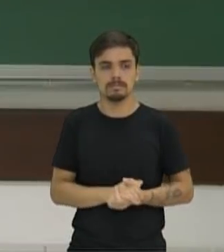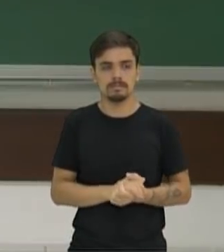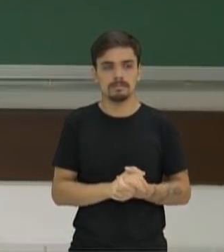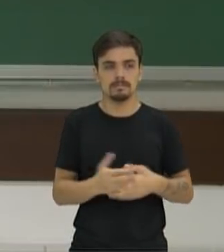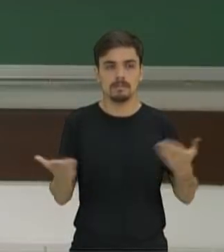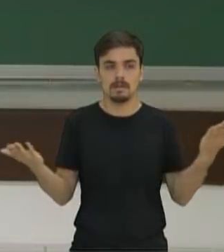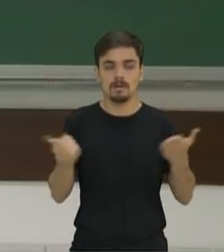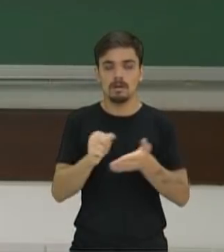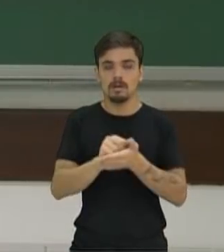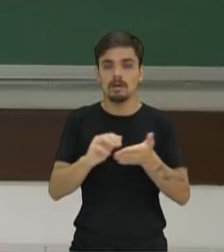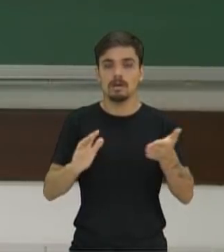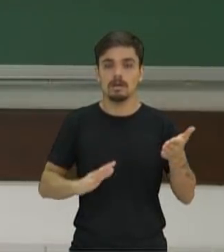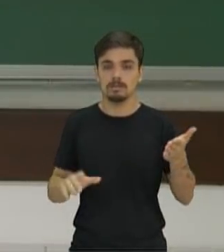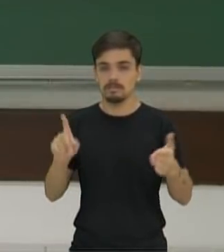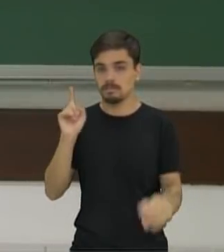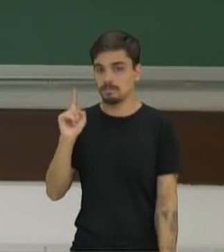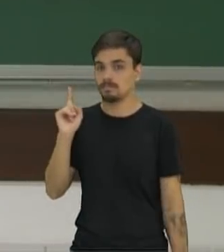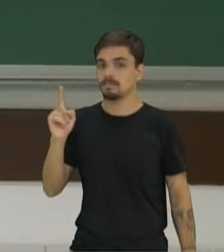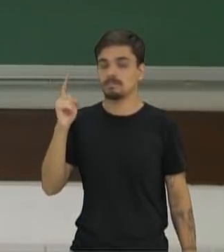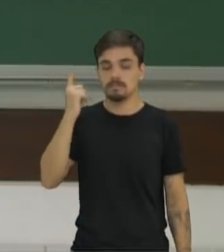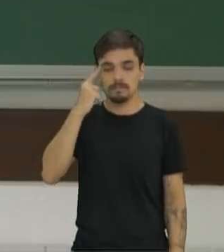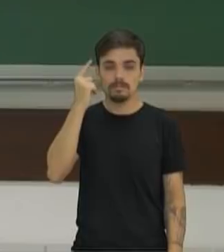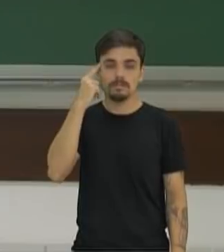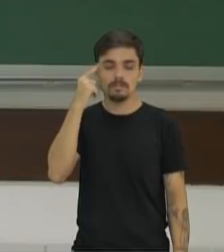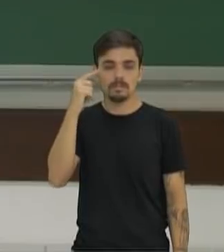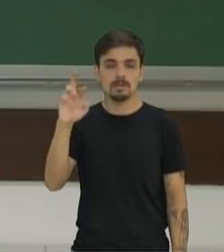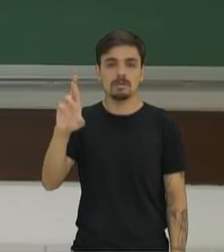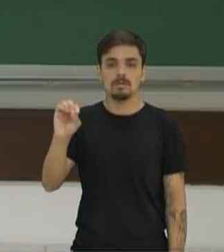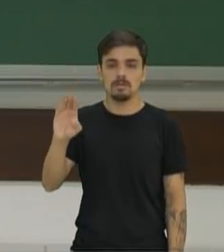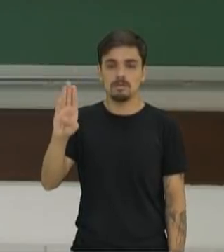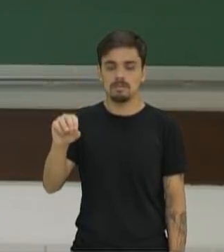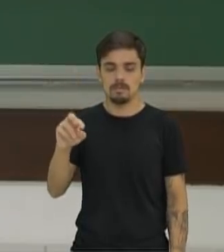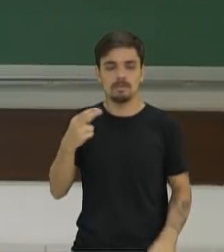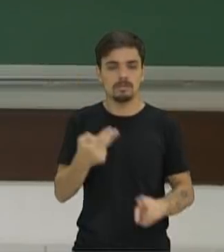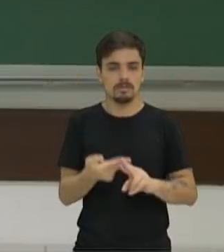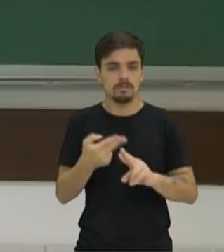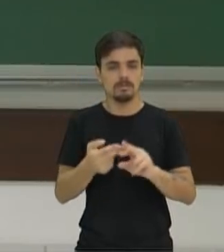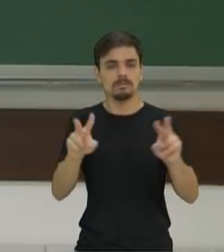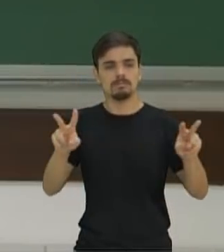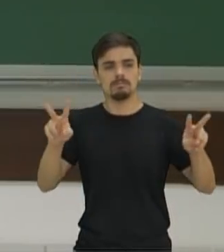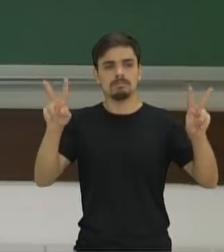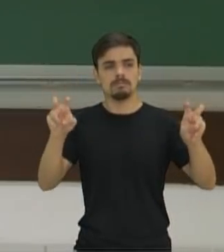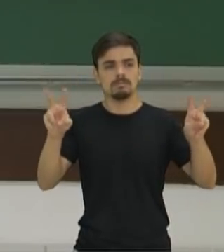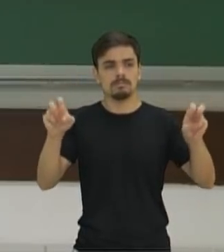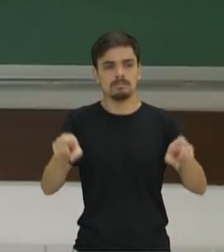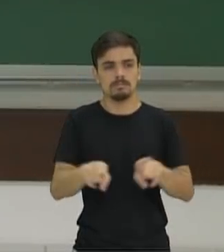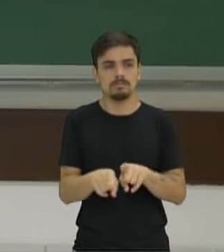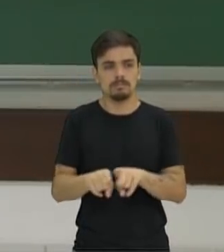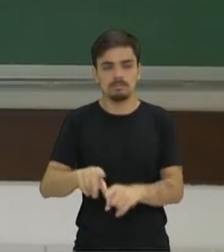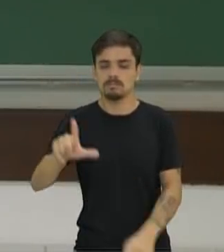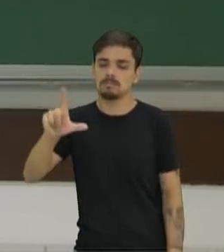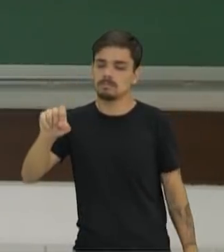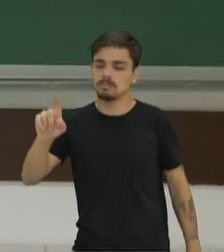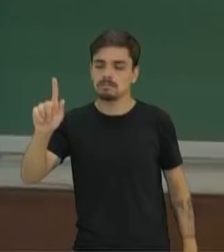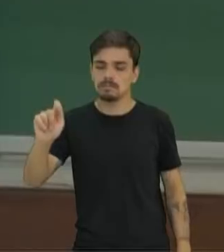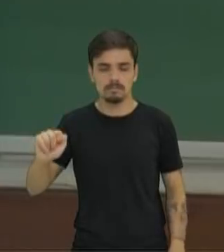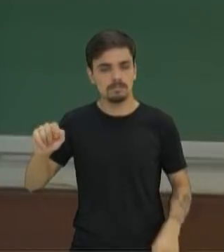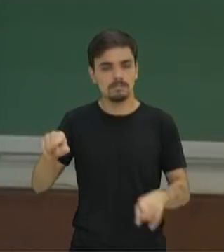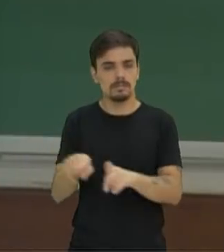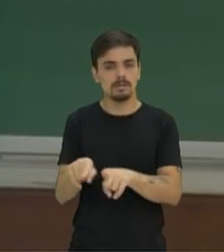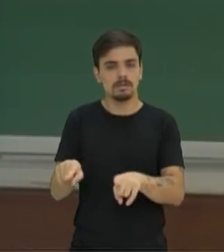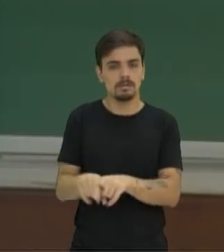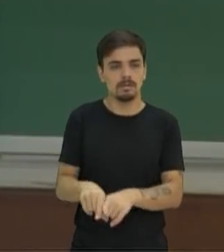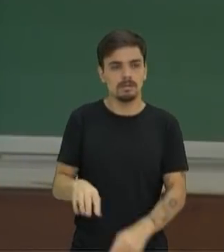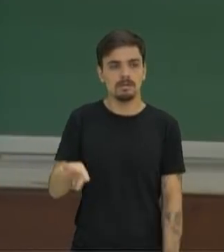nós vamos fazer uma atividade pensando. O robô utiliza alguns termos para iniciar uma frase. Olha só, logo, depois ele utiliza